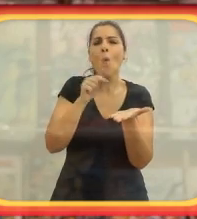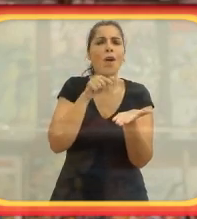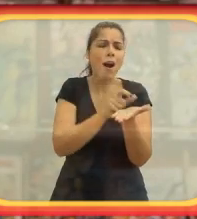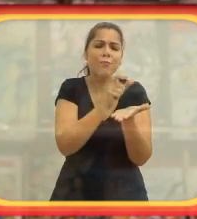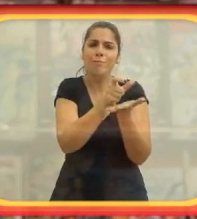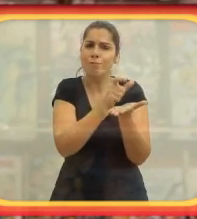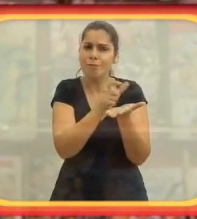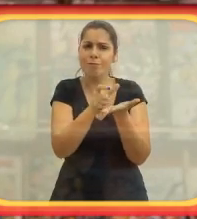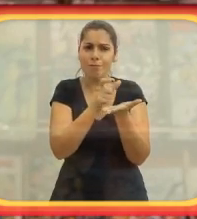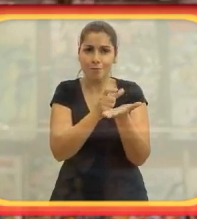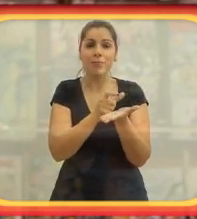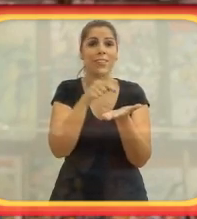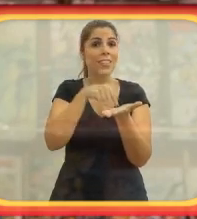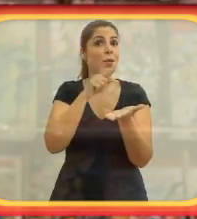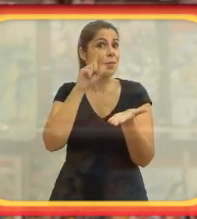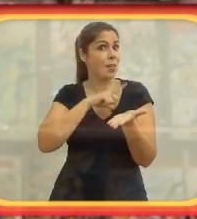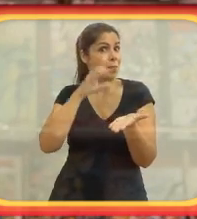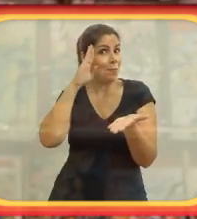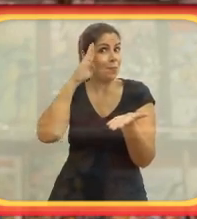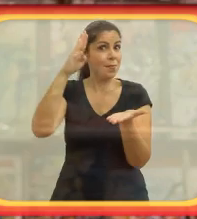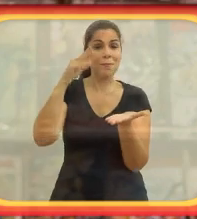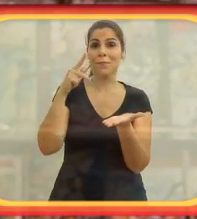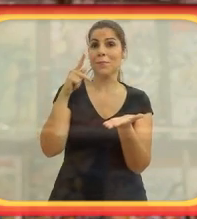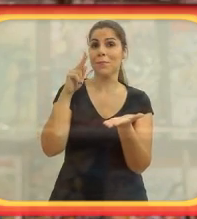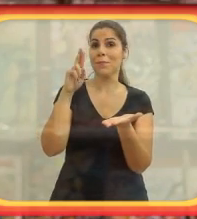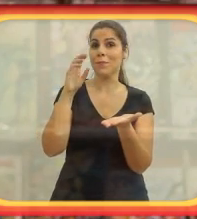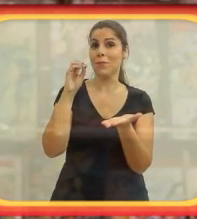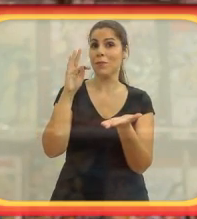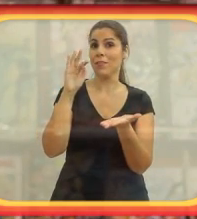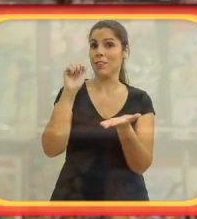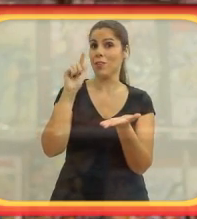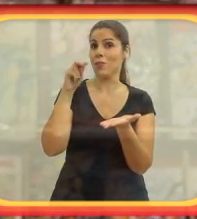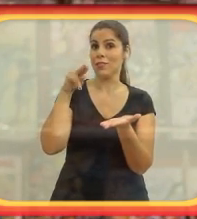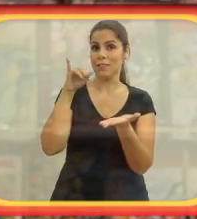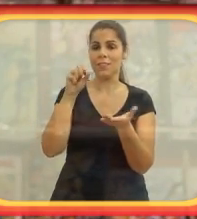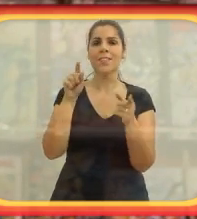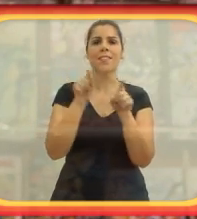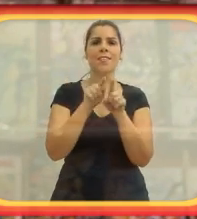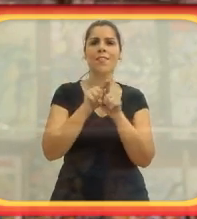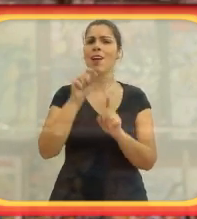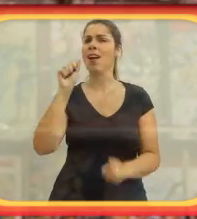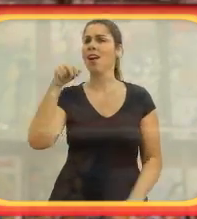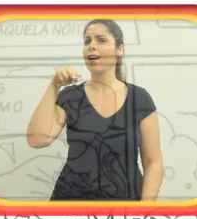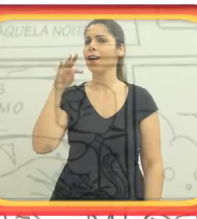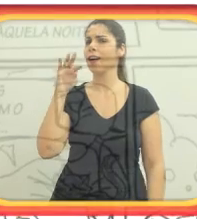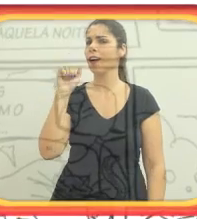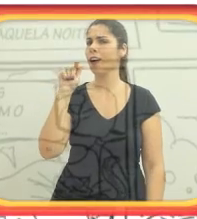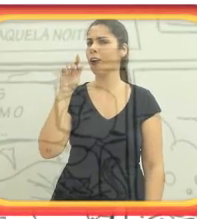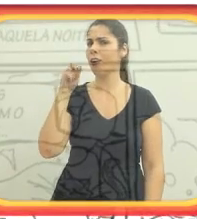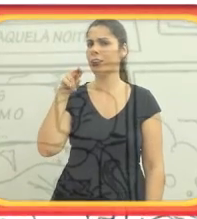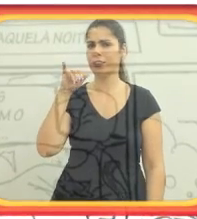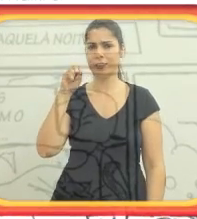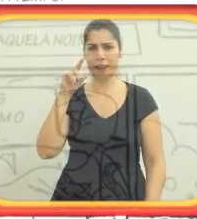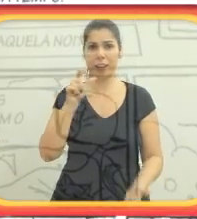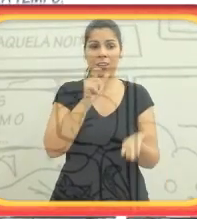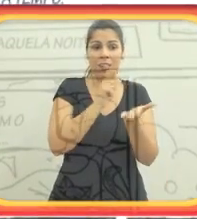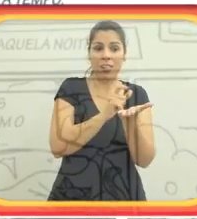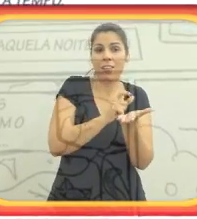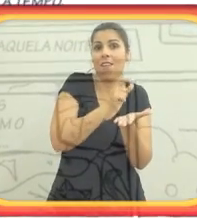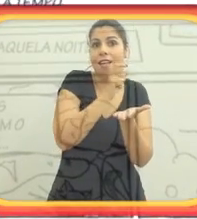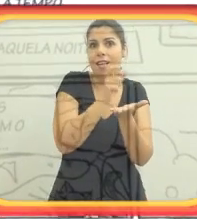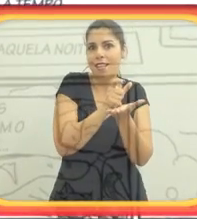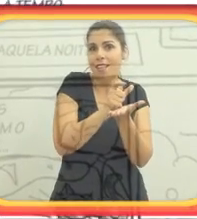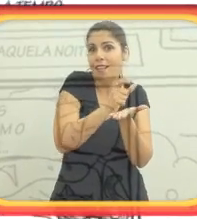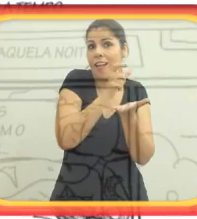perfil deles. Aí, depois, eu fui pensando no que vai rolar no quadro a quadro.